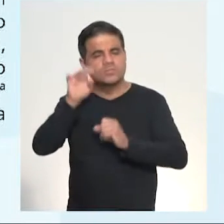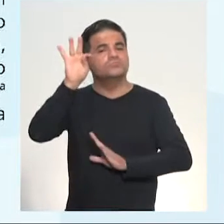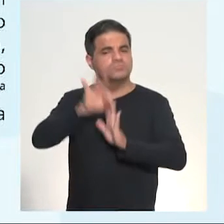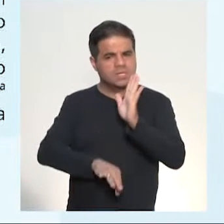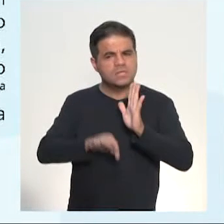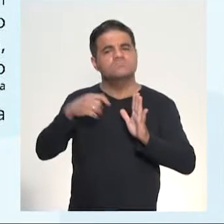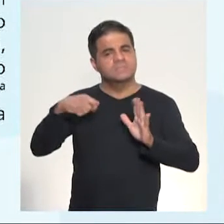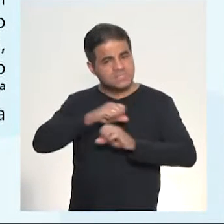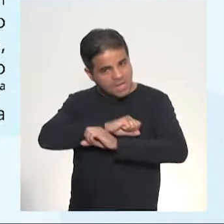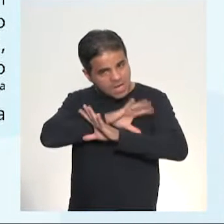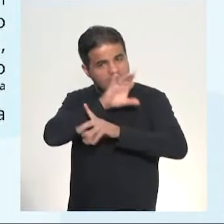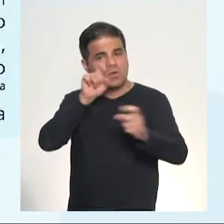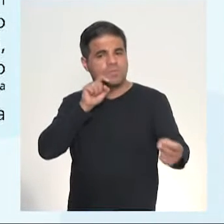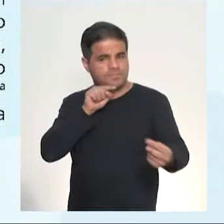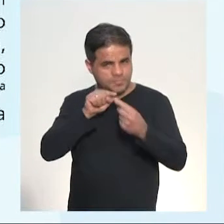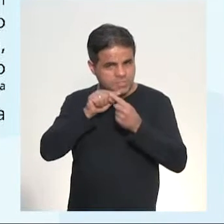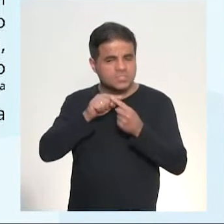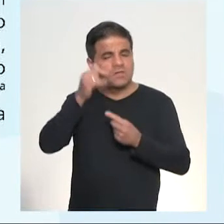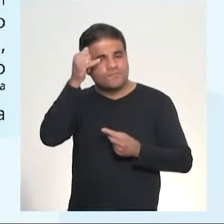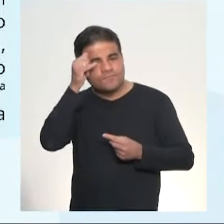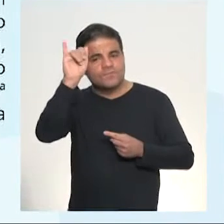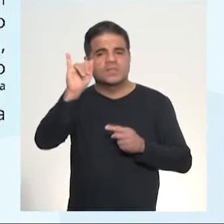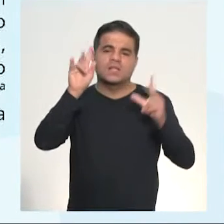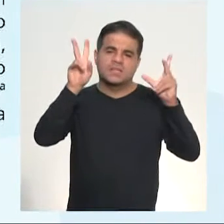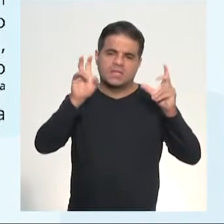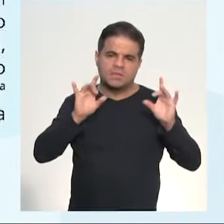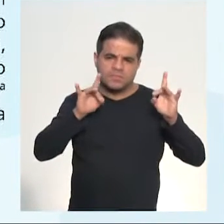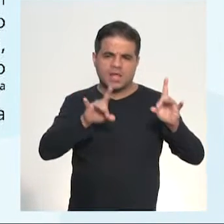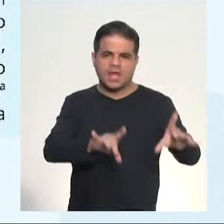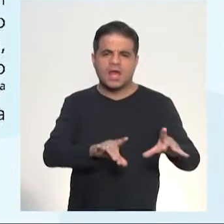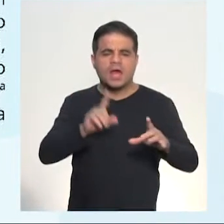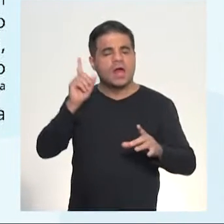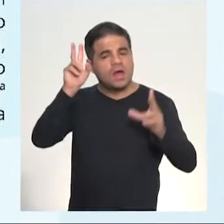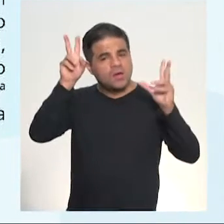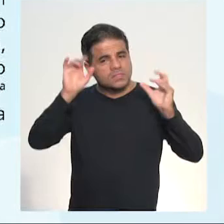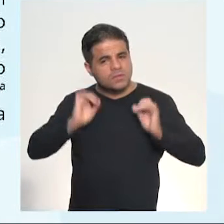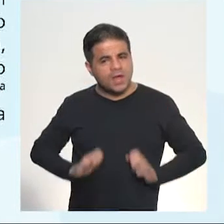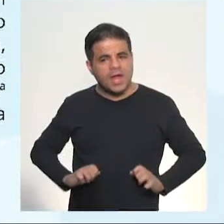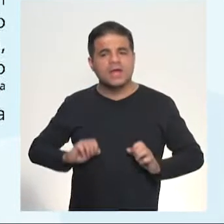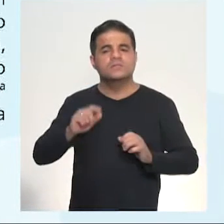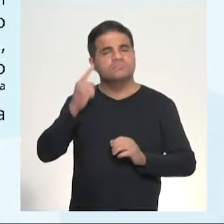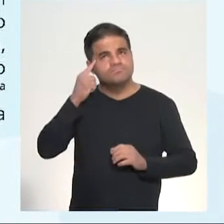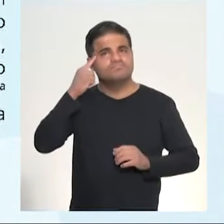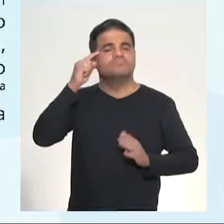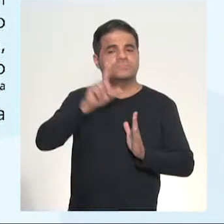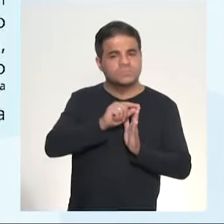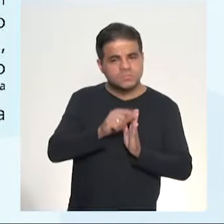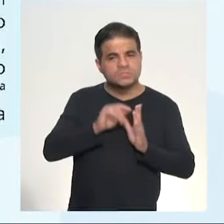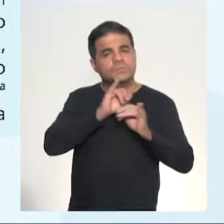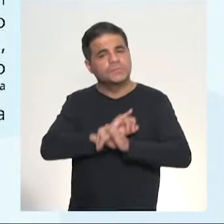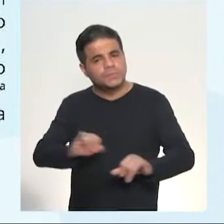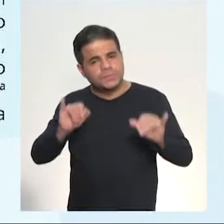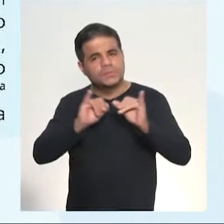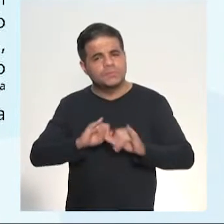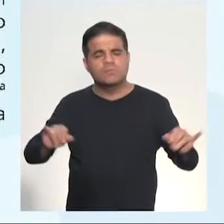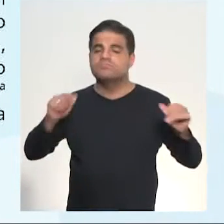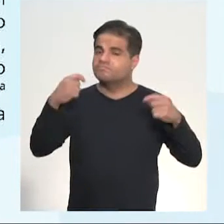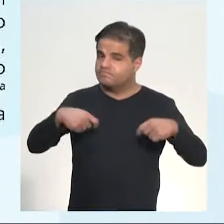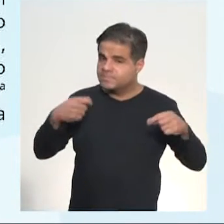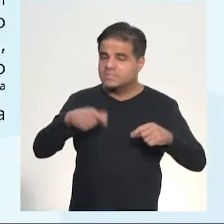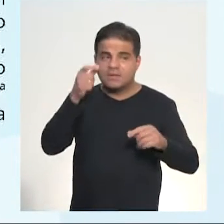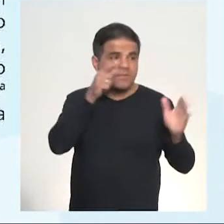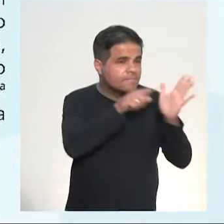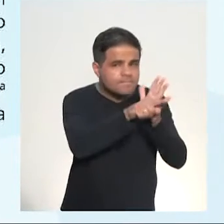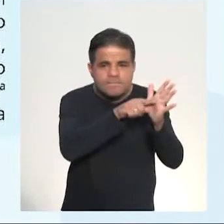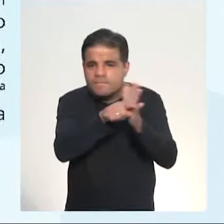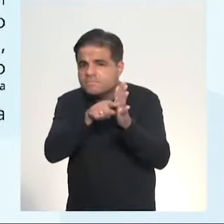ser clara e objetiva, evitando-se termos técnicos. Há uma questão ética muito importante nos artigos de divulgação científica. É preciso